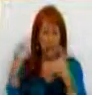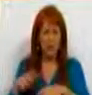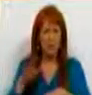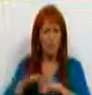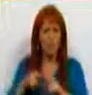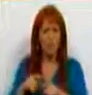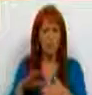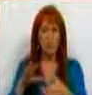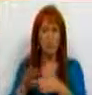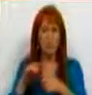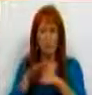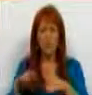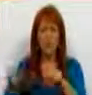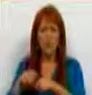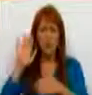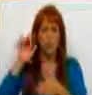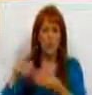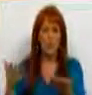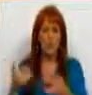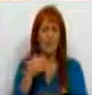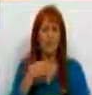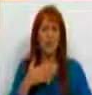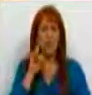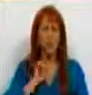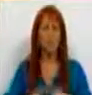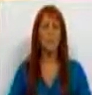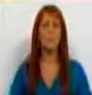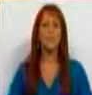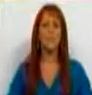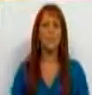sobre os aquíferos e os resultados que estava a ter. Muito obrigado, Sr. Deputado. Obrigado.